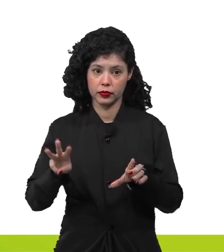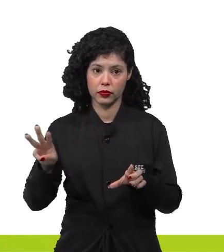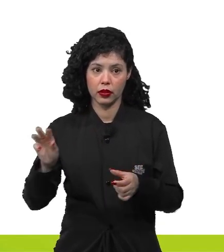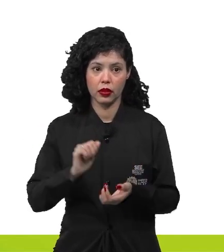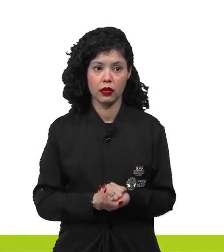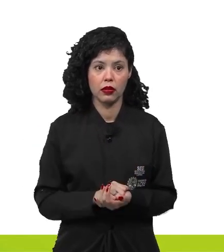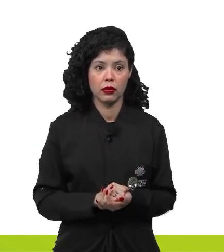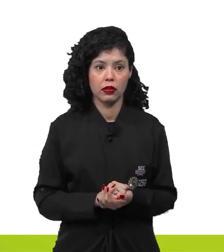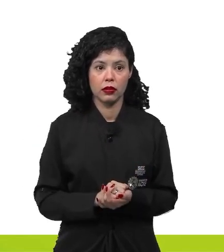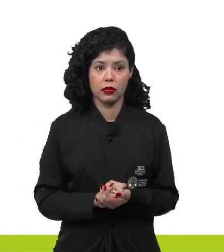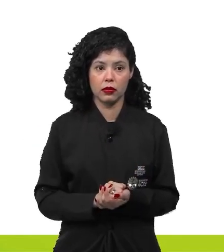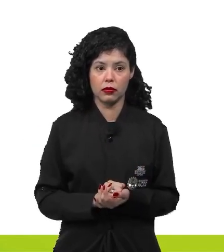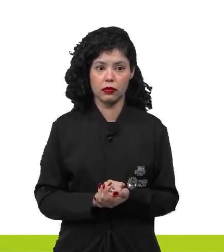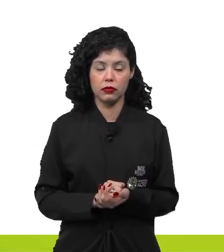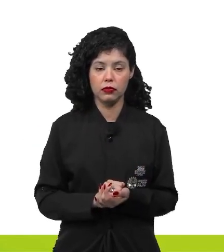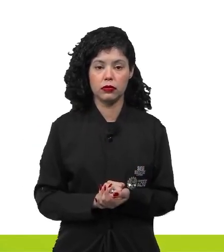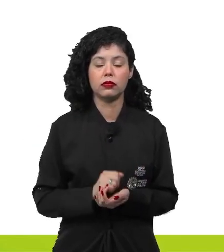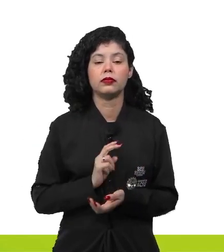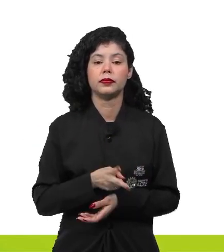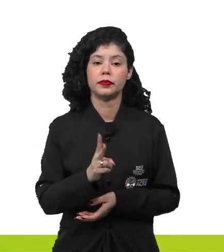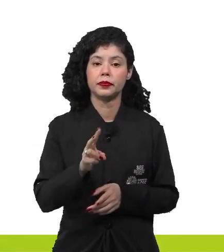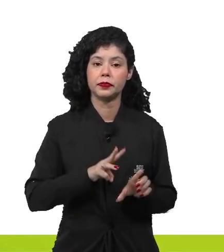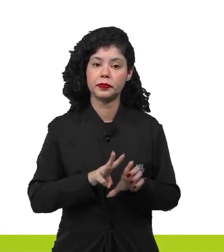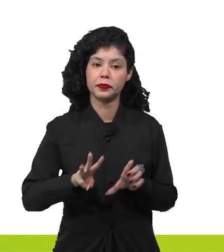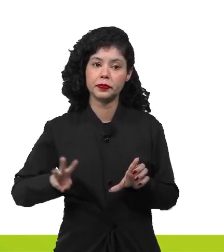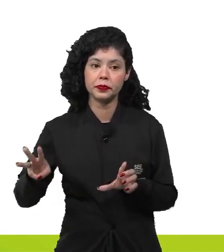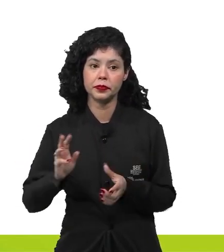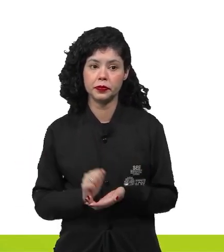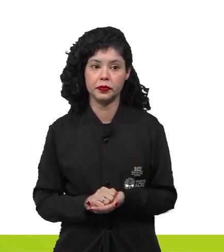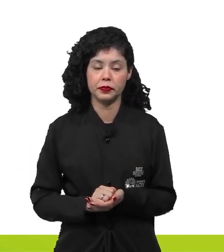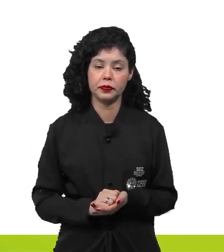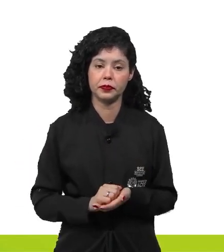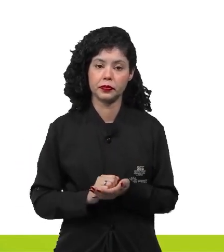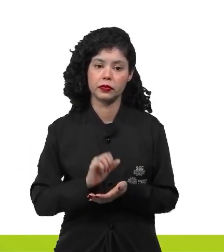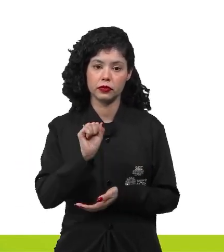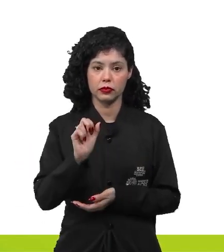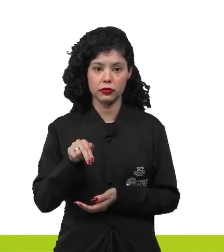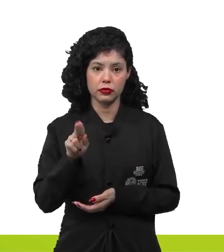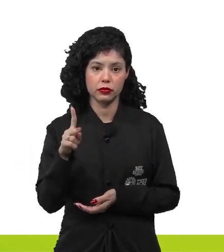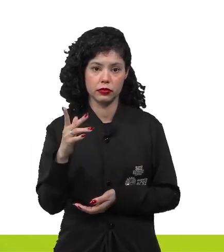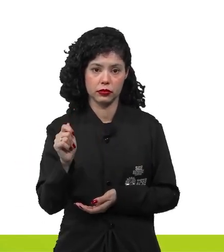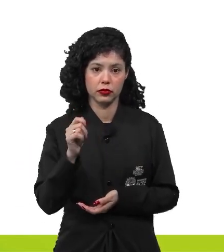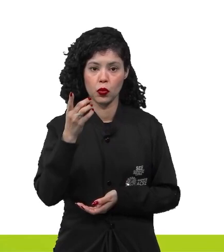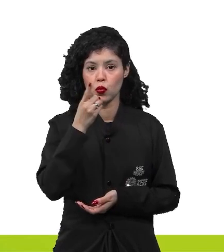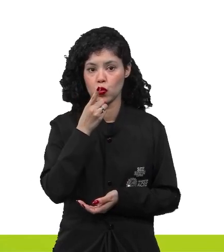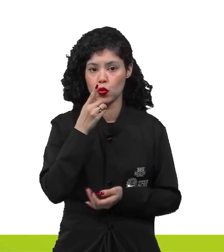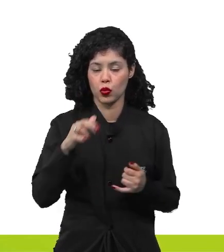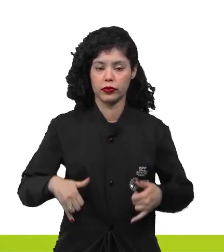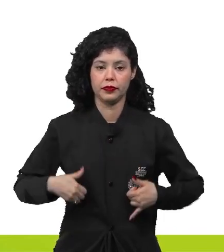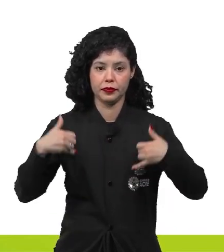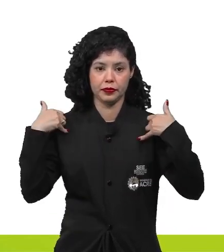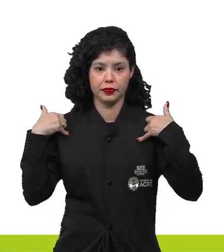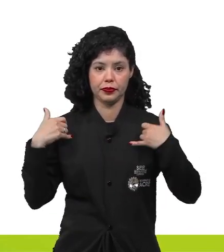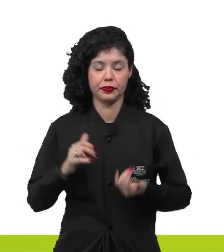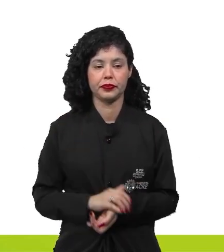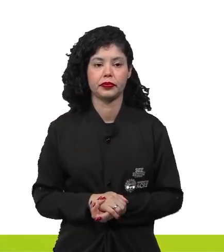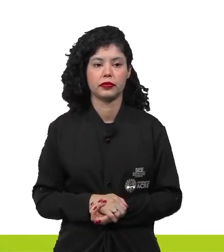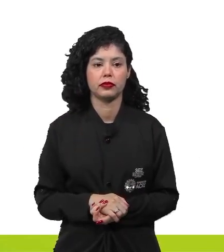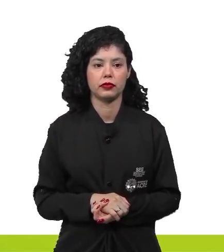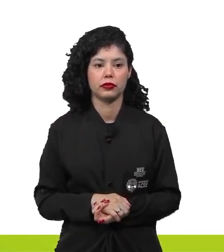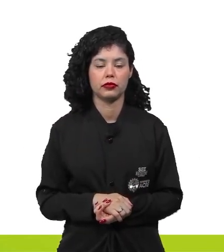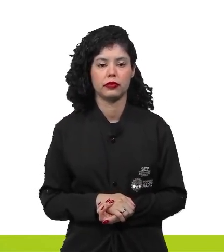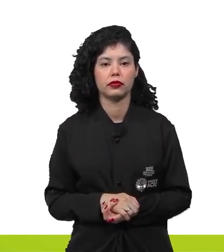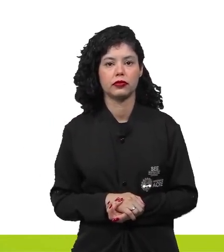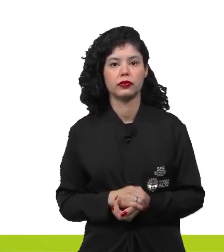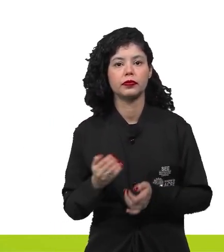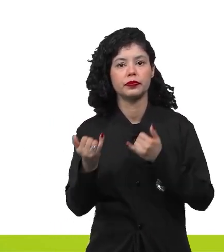e-mail, confirmação de e-mail, a sua senha, o dia do seu aniversário, enfim,